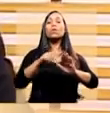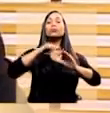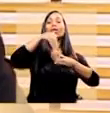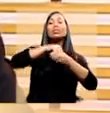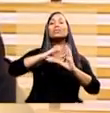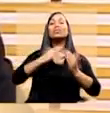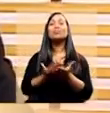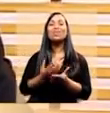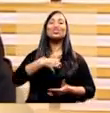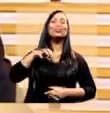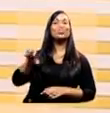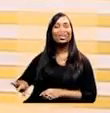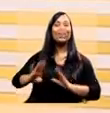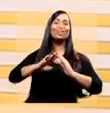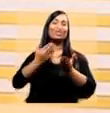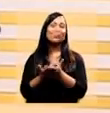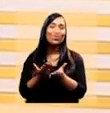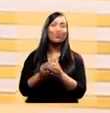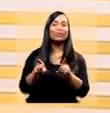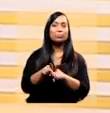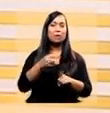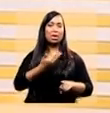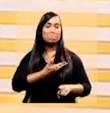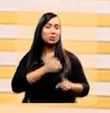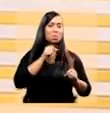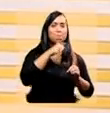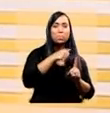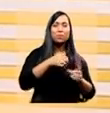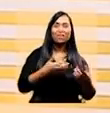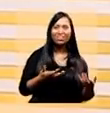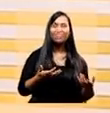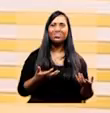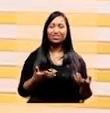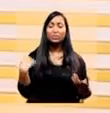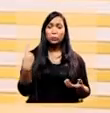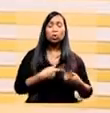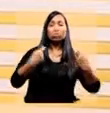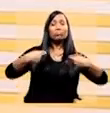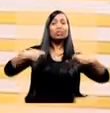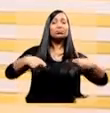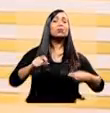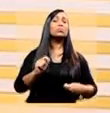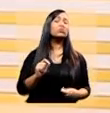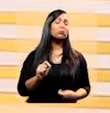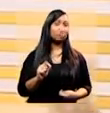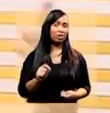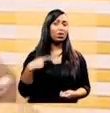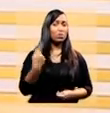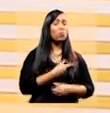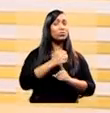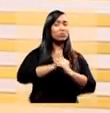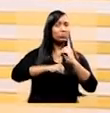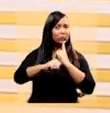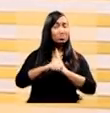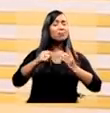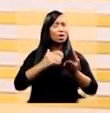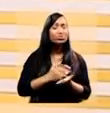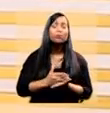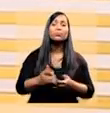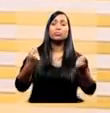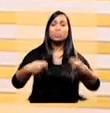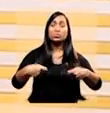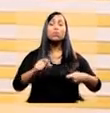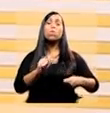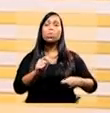reflete na escola, no comportamento, na agressão da amiguinha. Então, a gente tem que ver que a nossa sociedade tem que